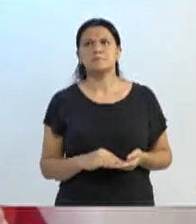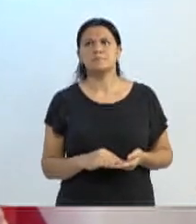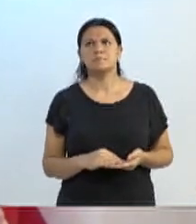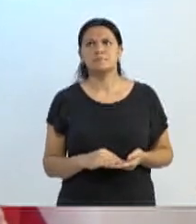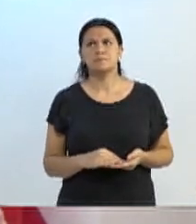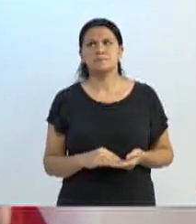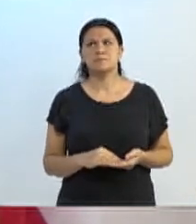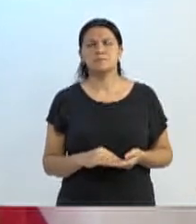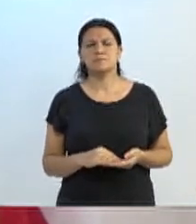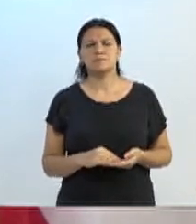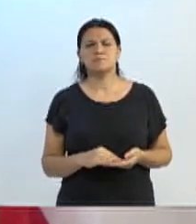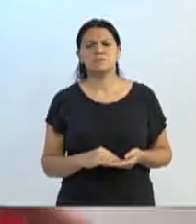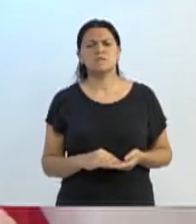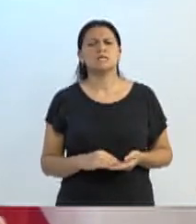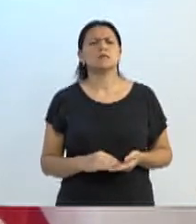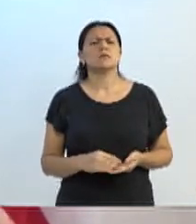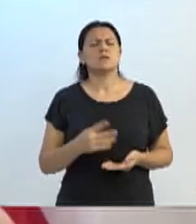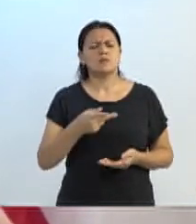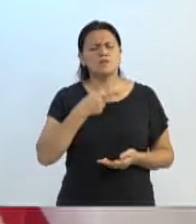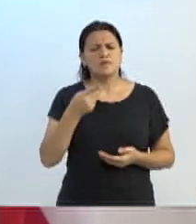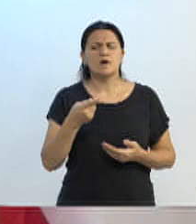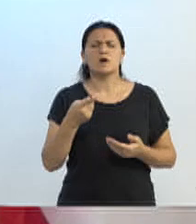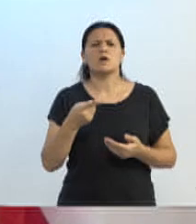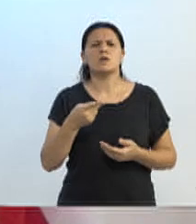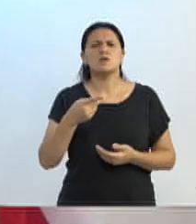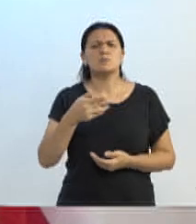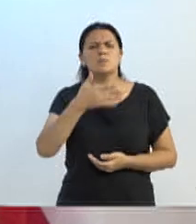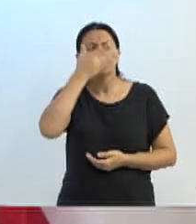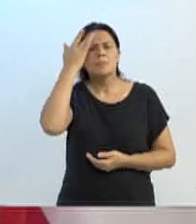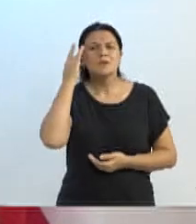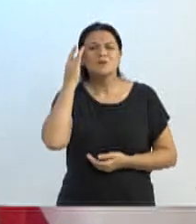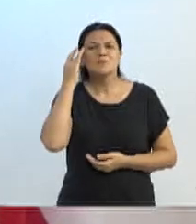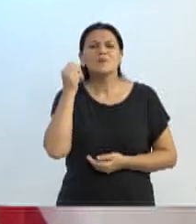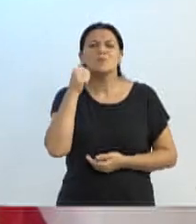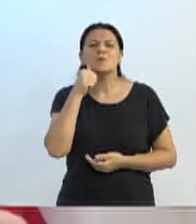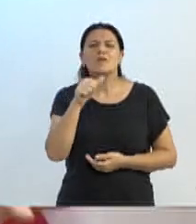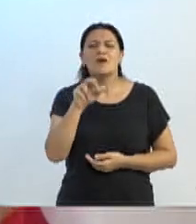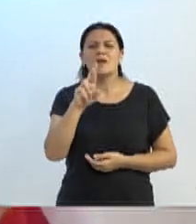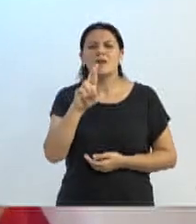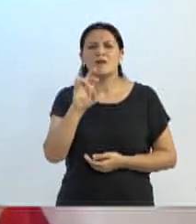guerreira que tem brigado muito, vereador Gilson, por isso, que é a dona Rita.